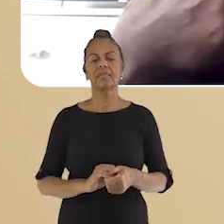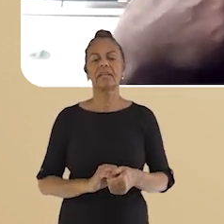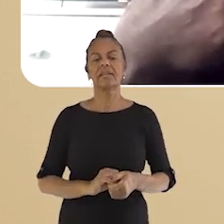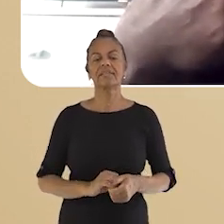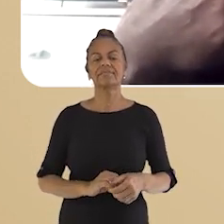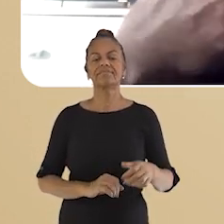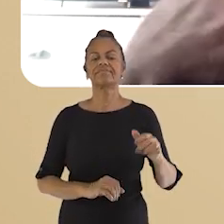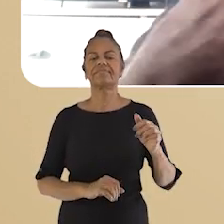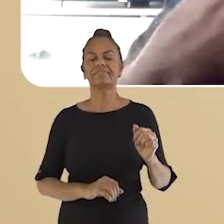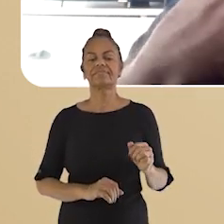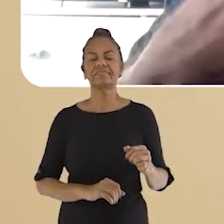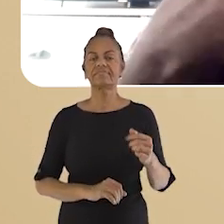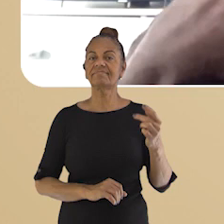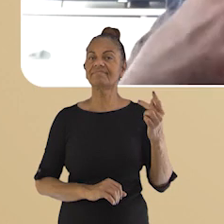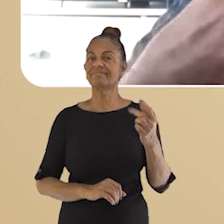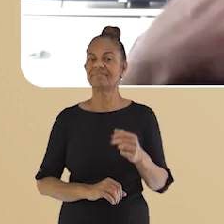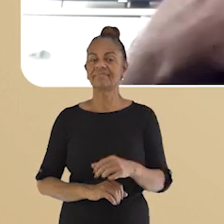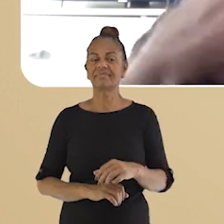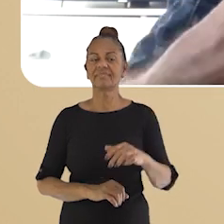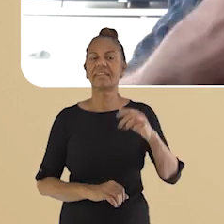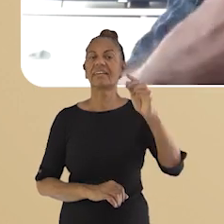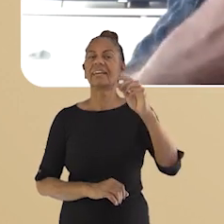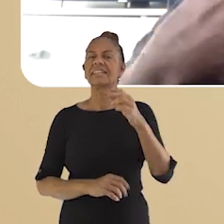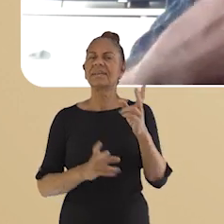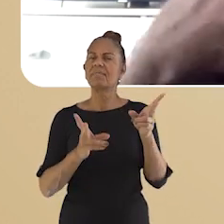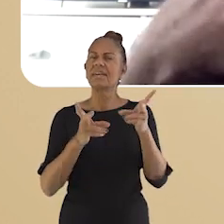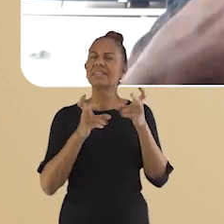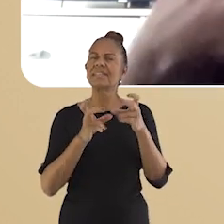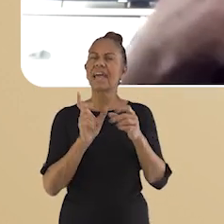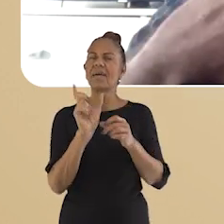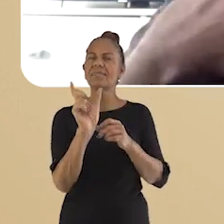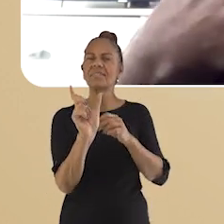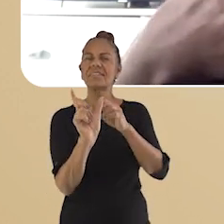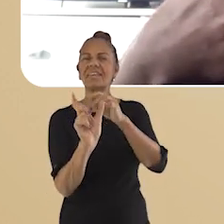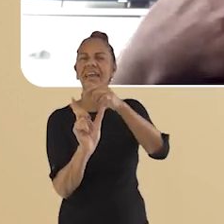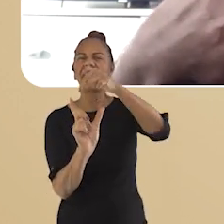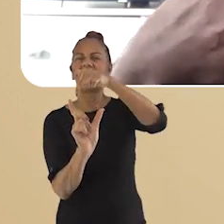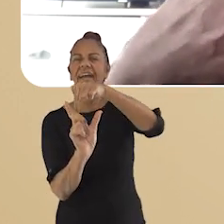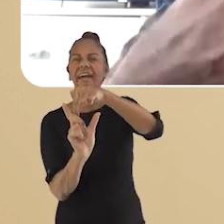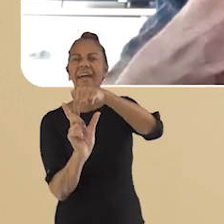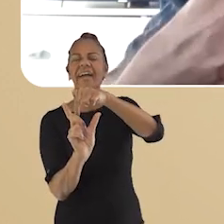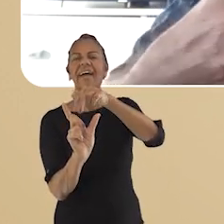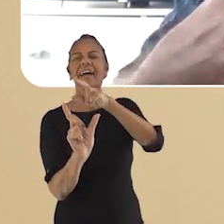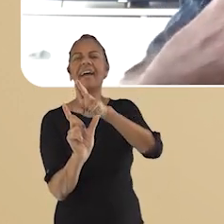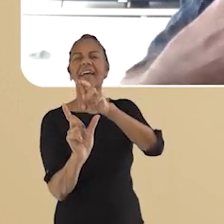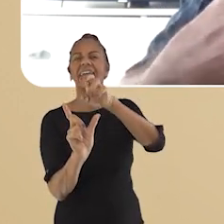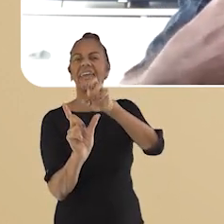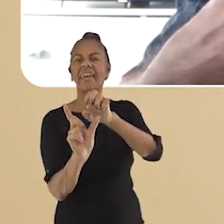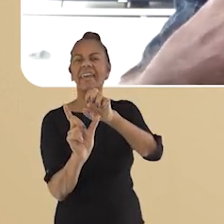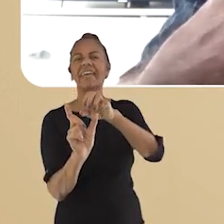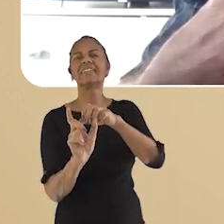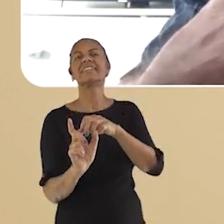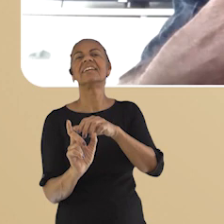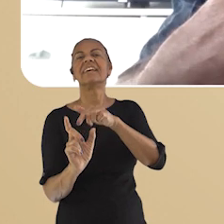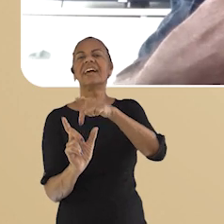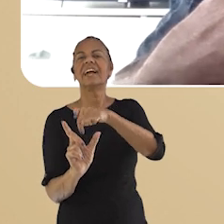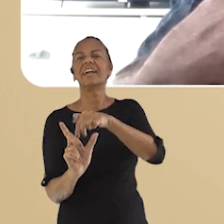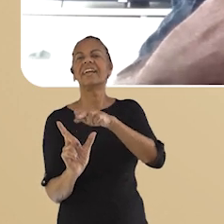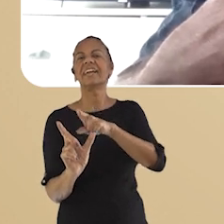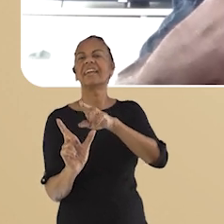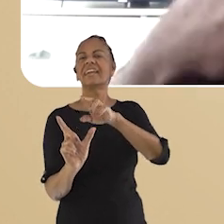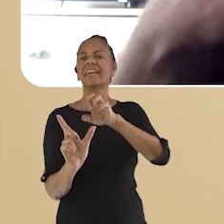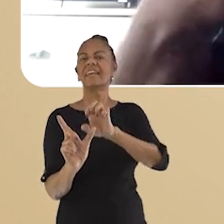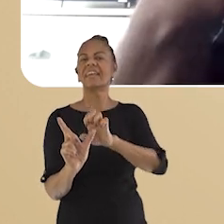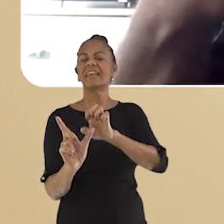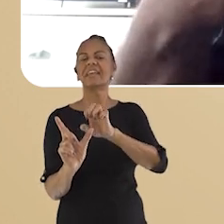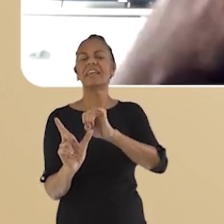no G e no Gi há o acréscimo da vogal U, não é isso? O